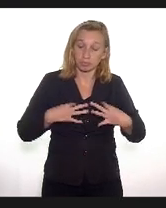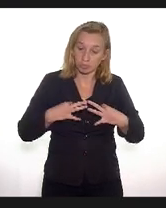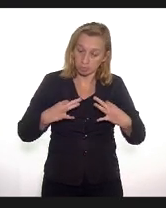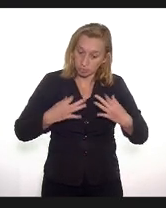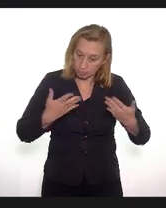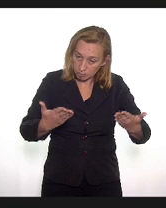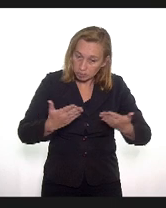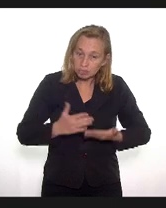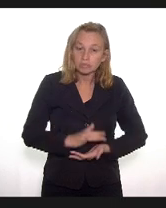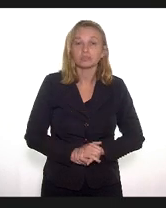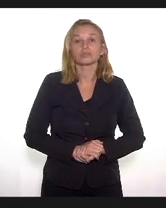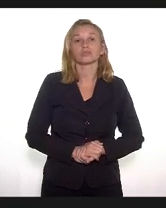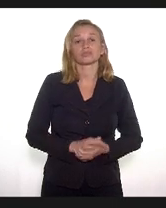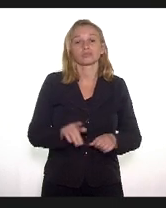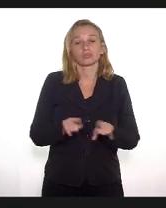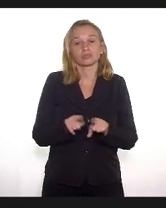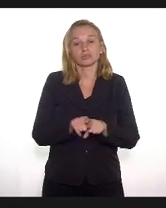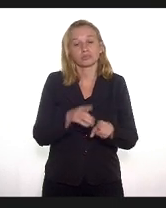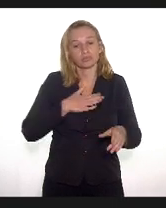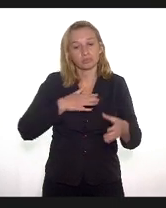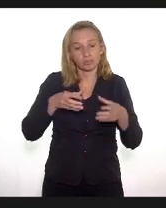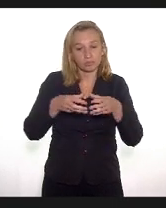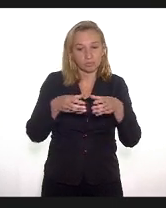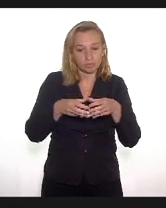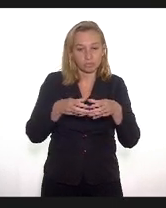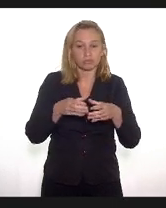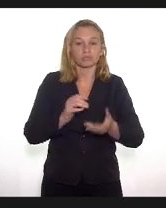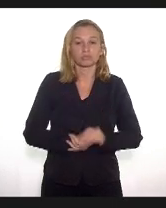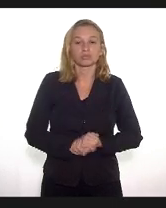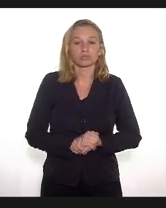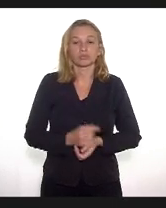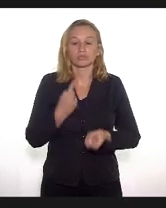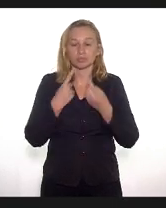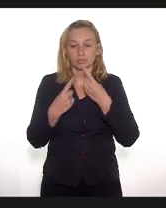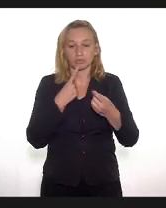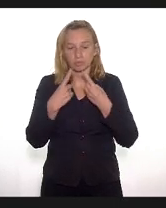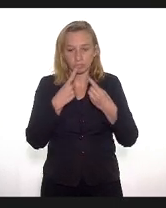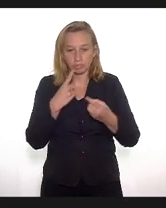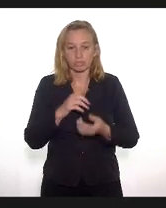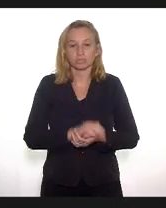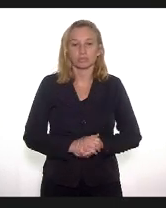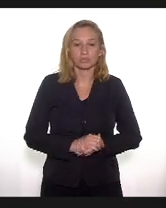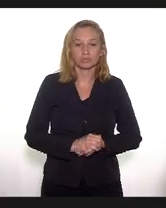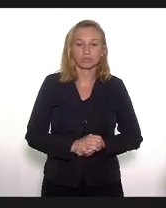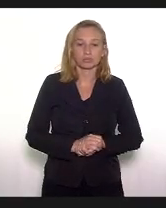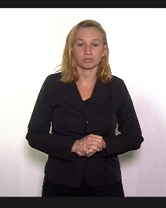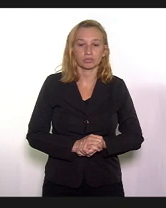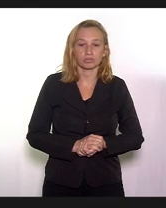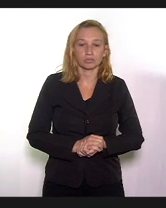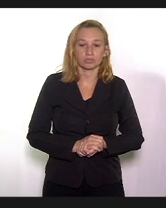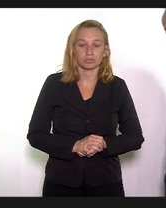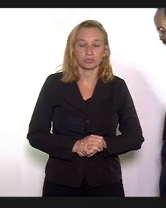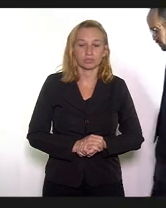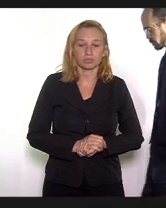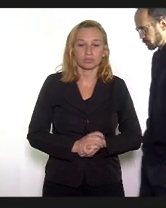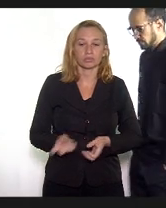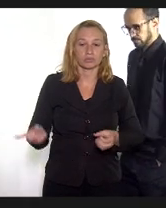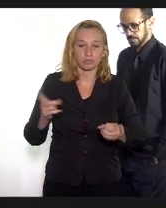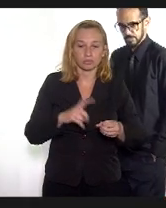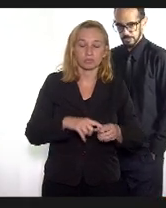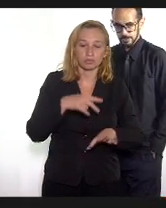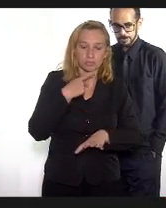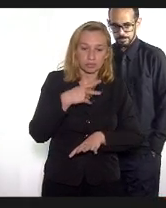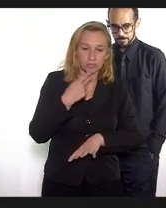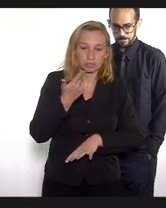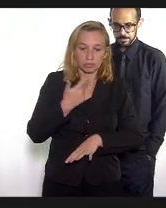me coloco à disposição e coloco também a minha equipe, né, para estar debatendo, para estar discutindo, né? Volto a